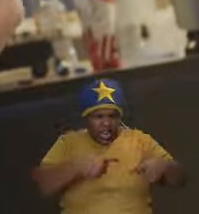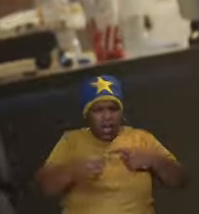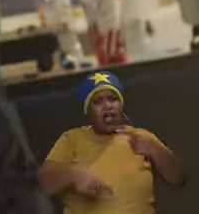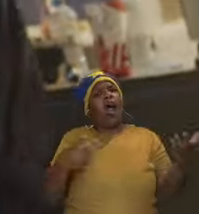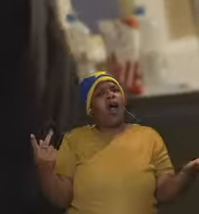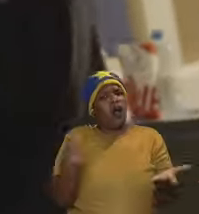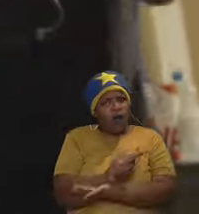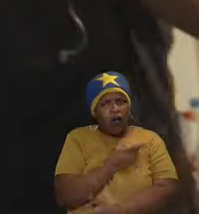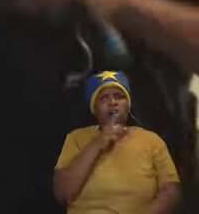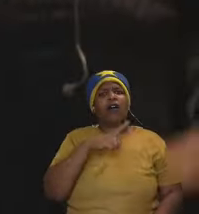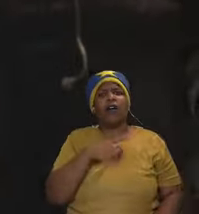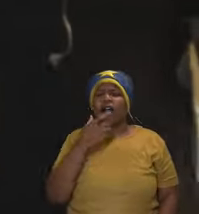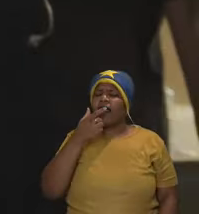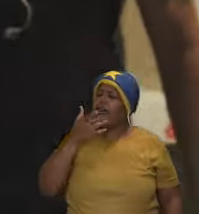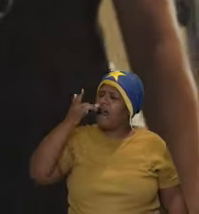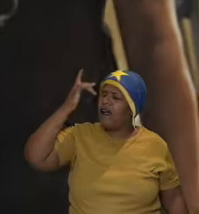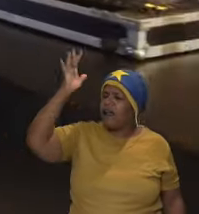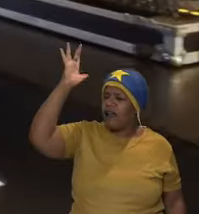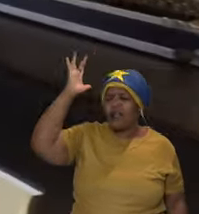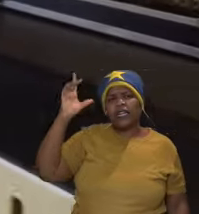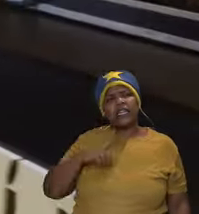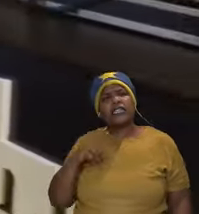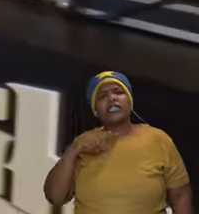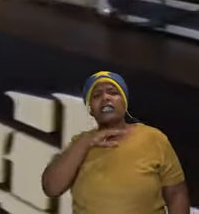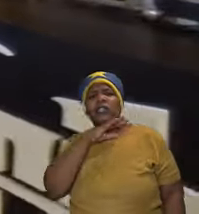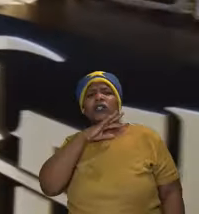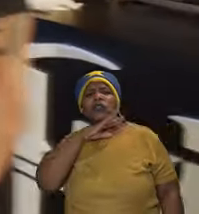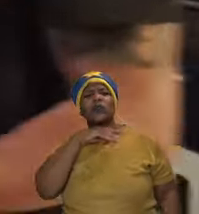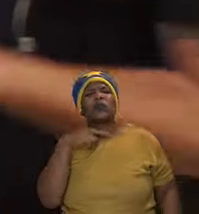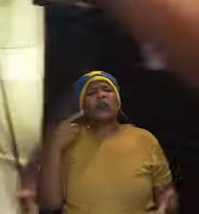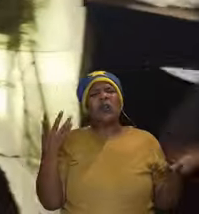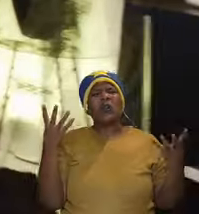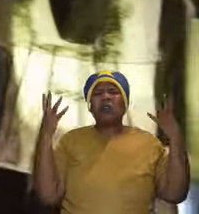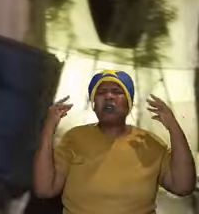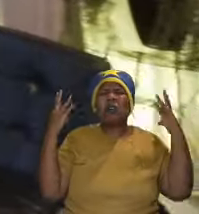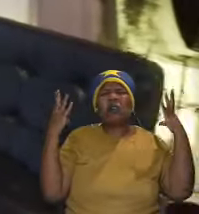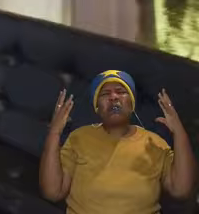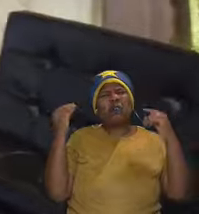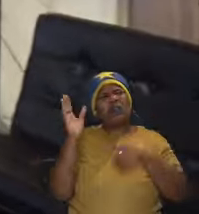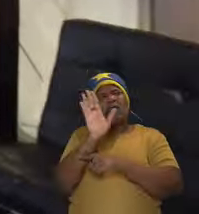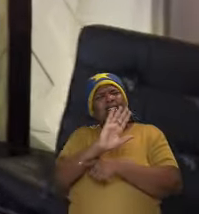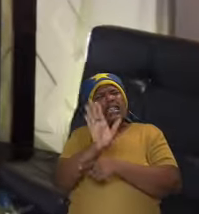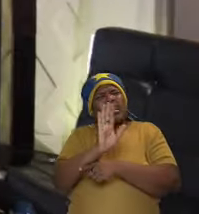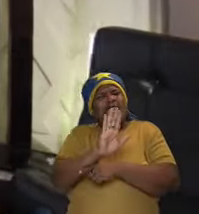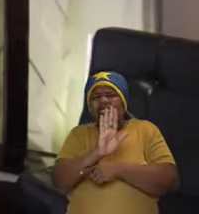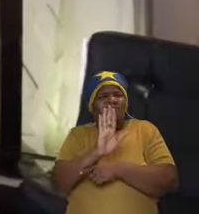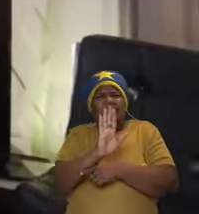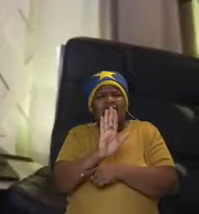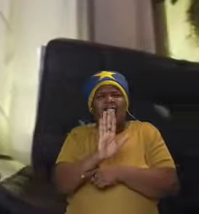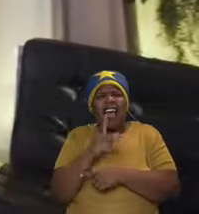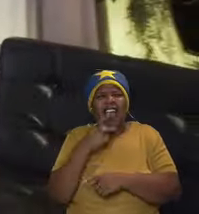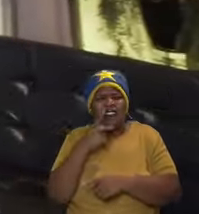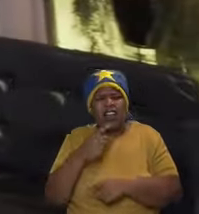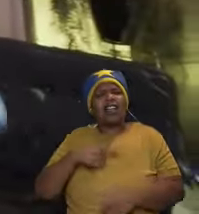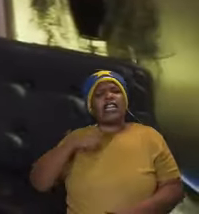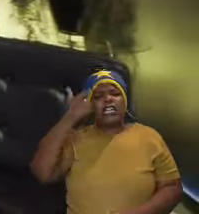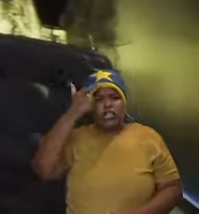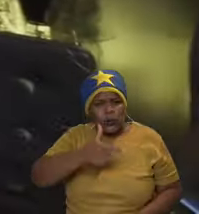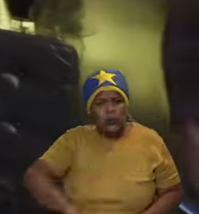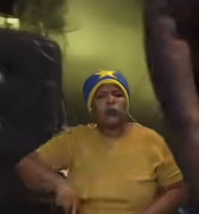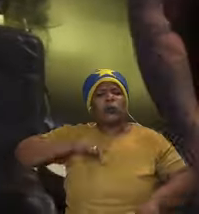cena, carai. Pra rua de agora, bagulho de cinema, pai. Fique todo o esforço, gera